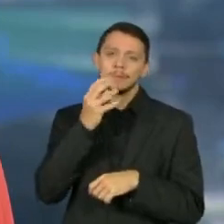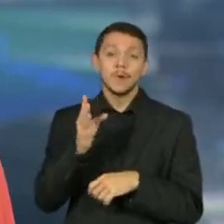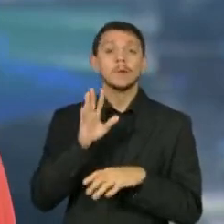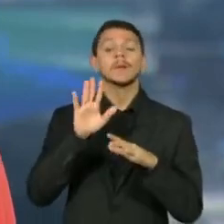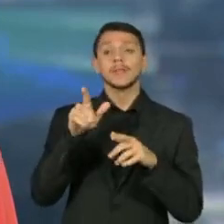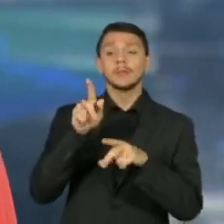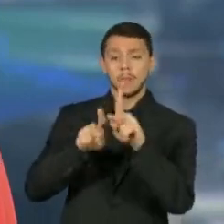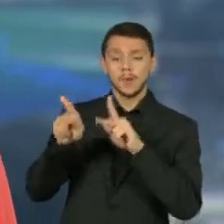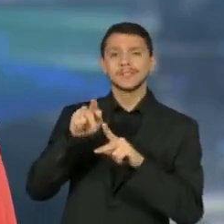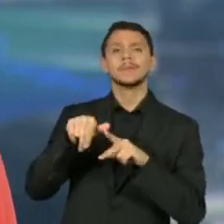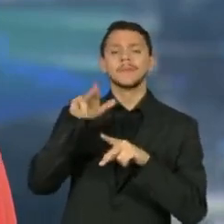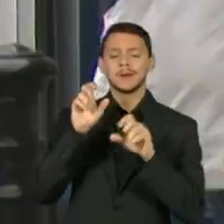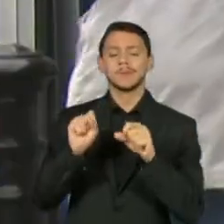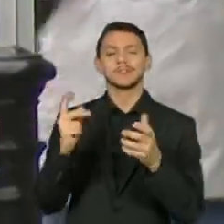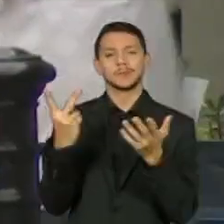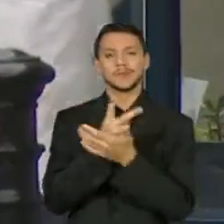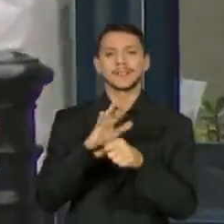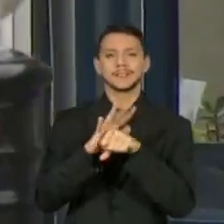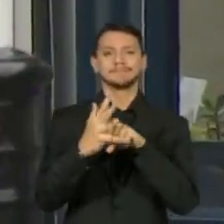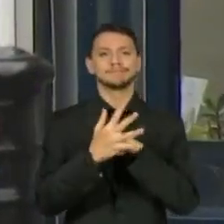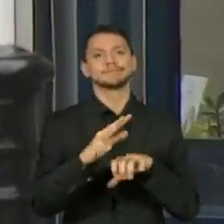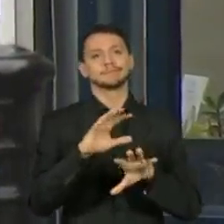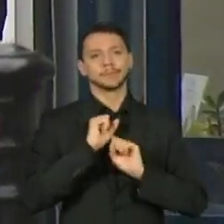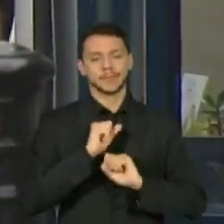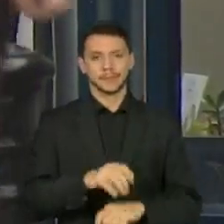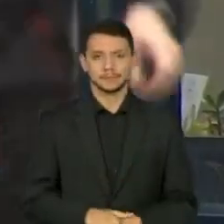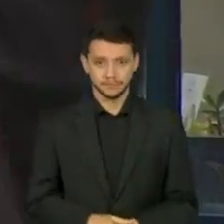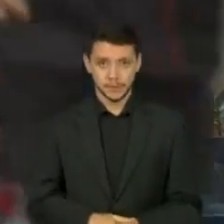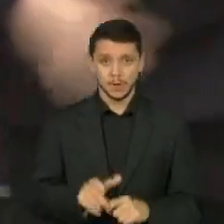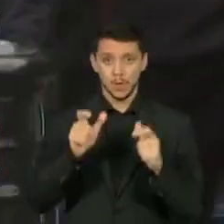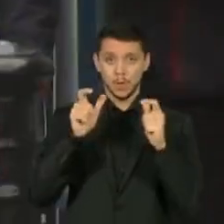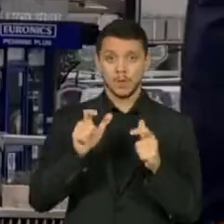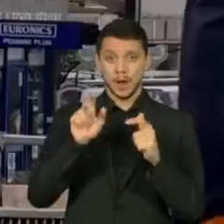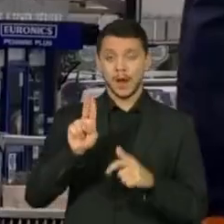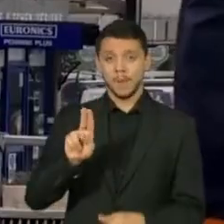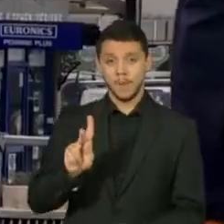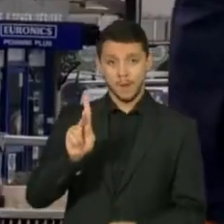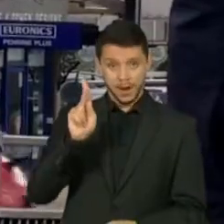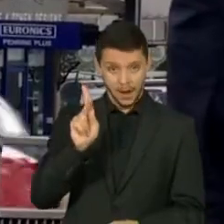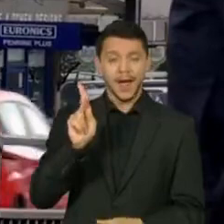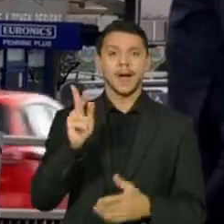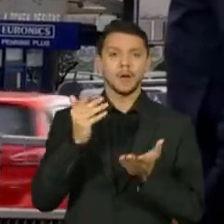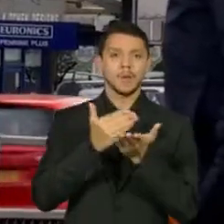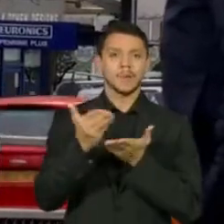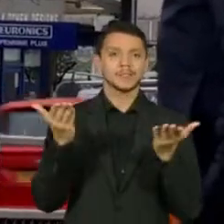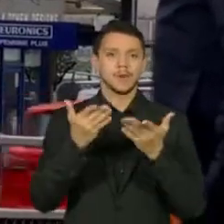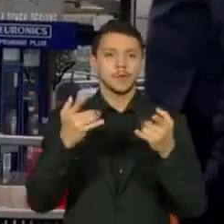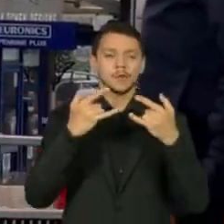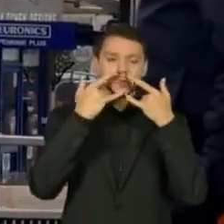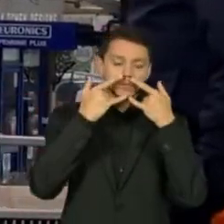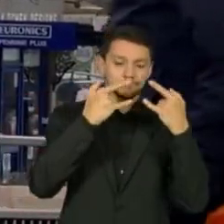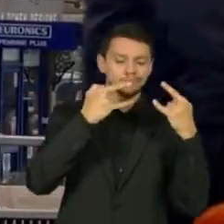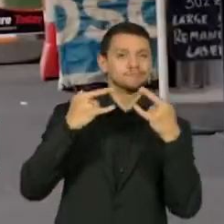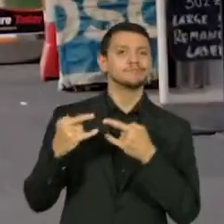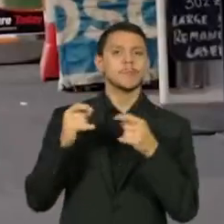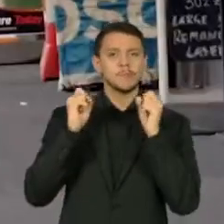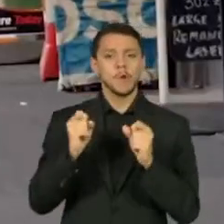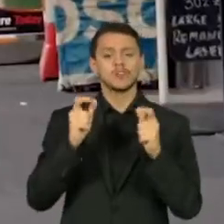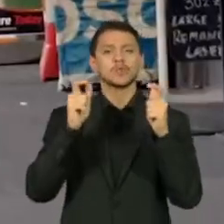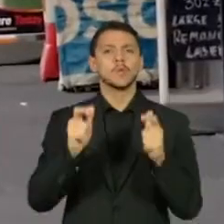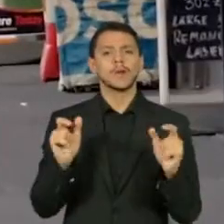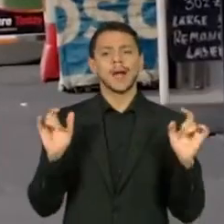população ao risco da doença no Reino Unido a partir de hoje o uso de máscaras em lugares